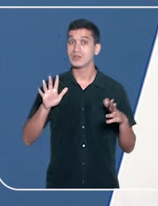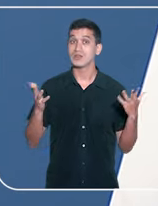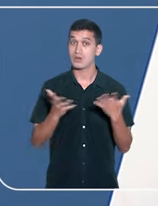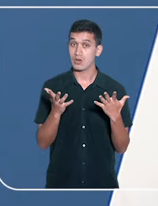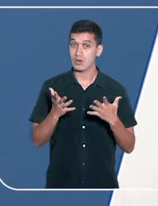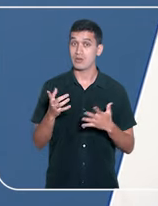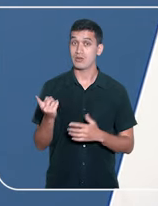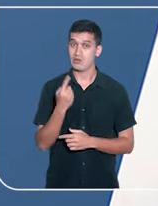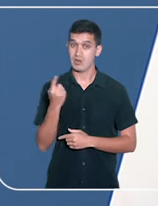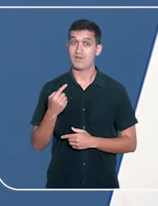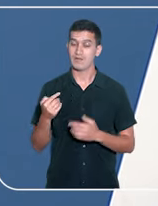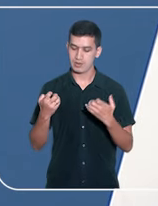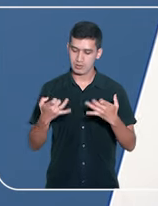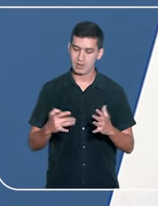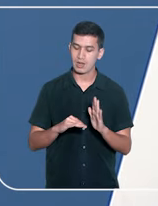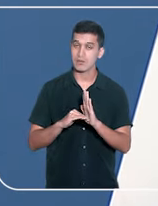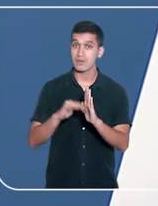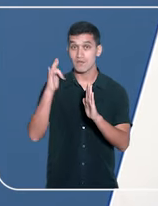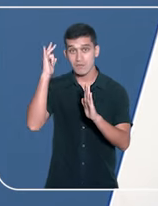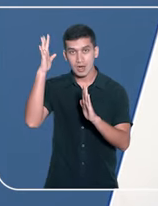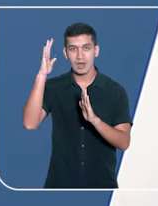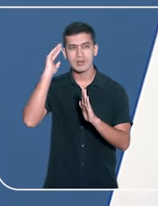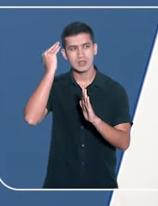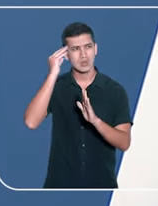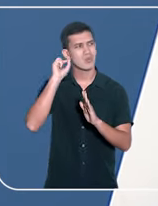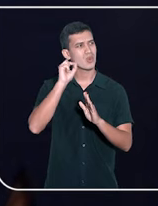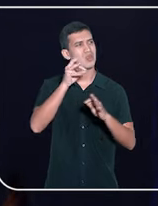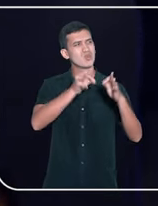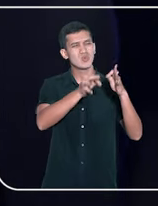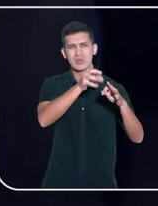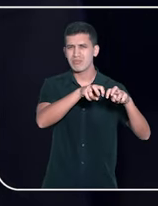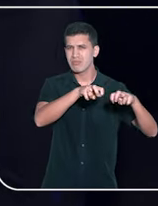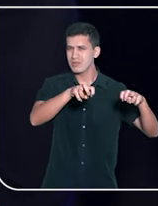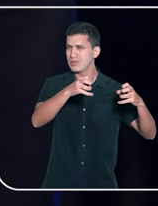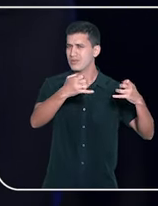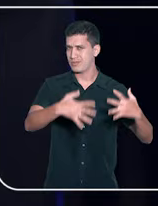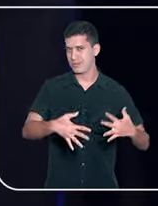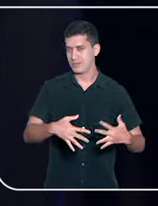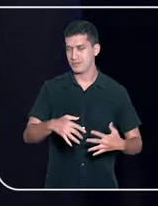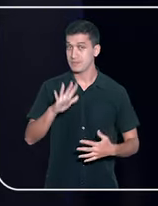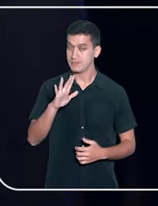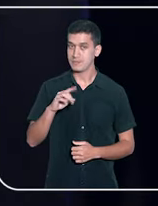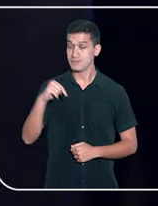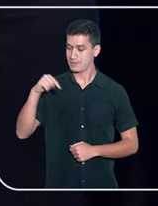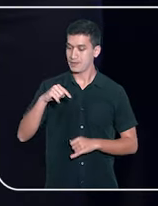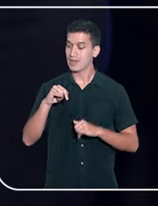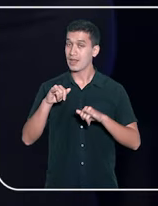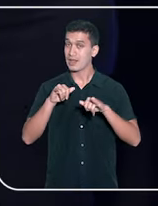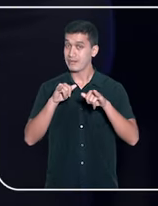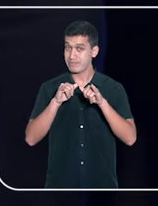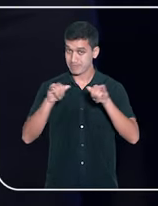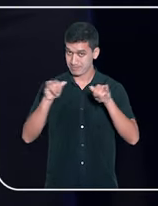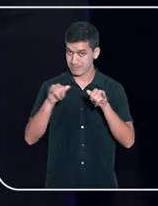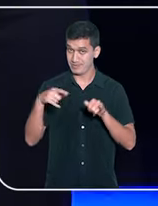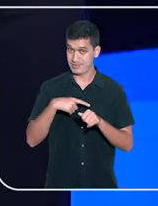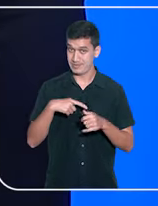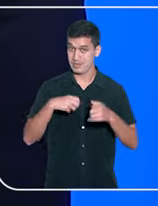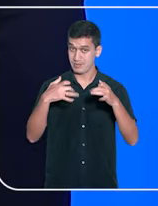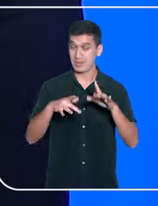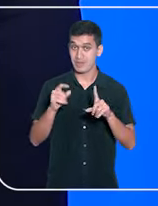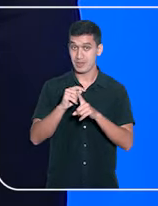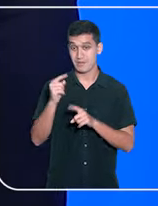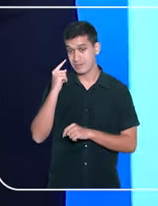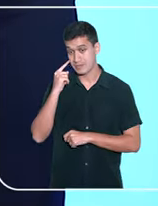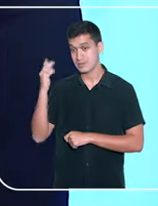vamos traduzir termos do famoso juriques na notícia que você acabou de assistir apareceu a